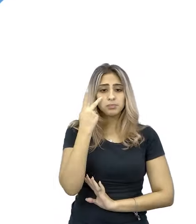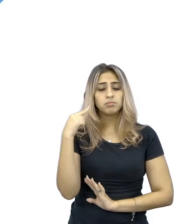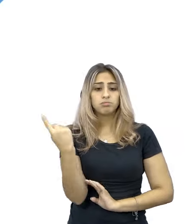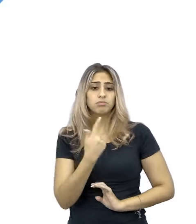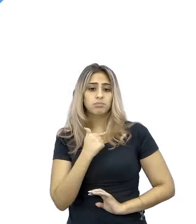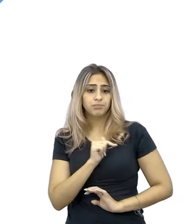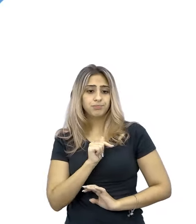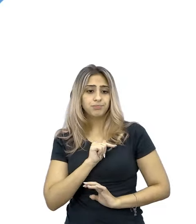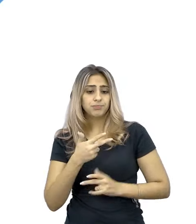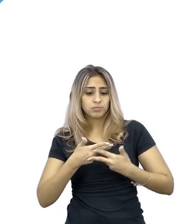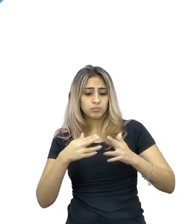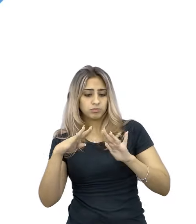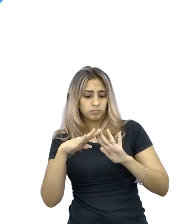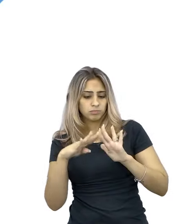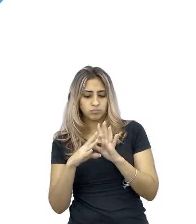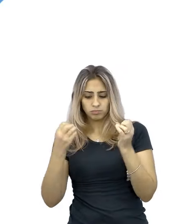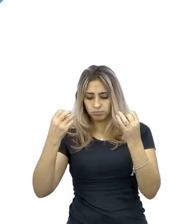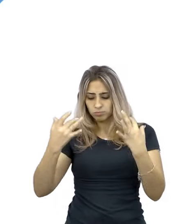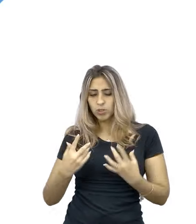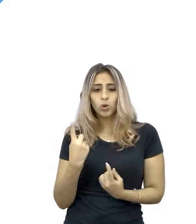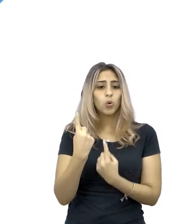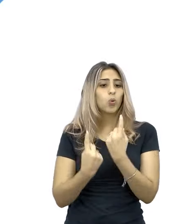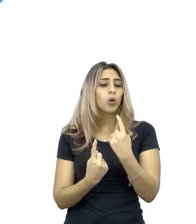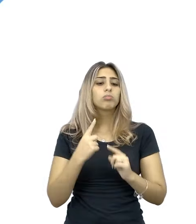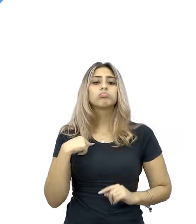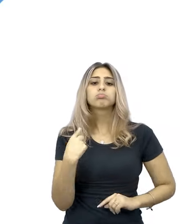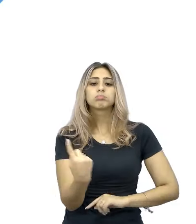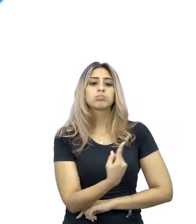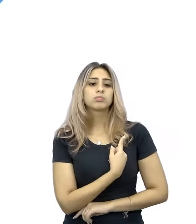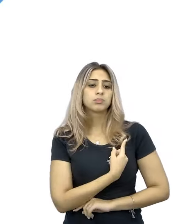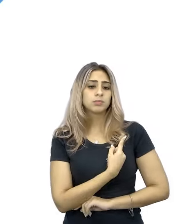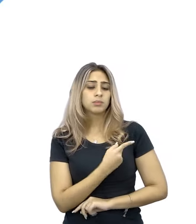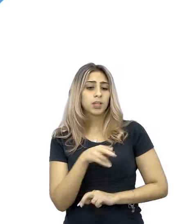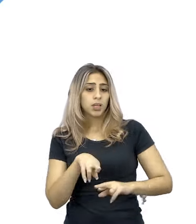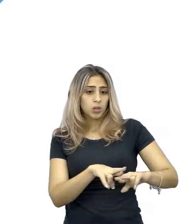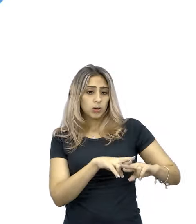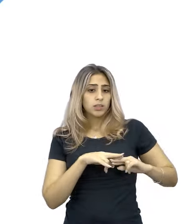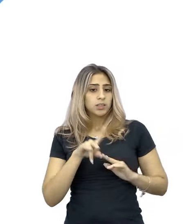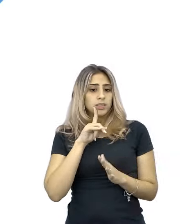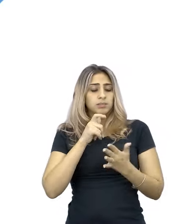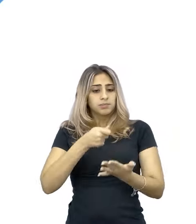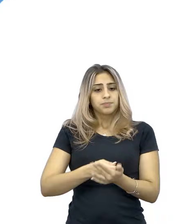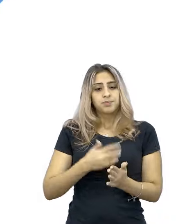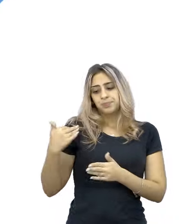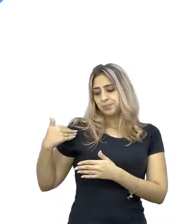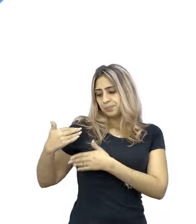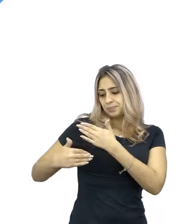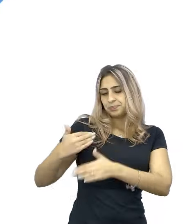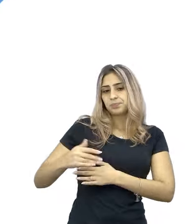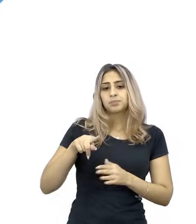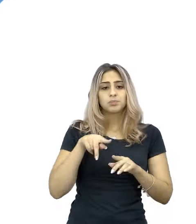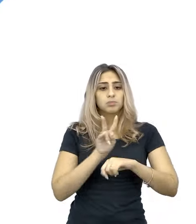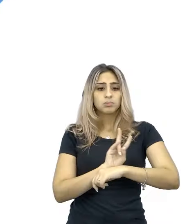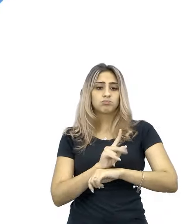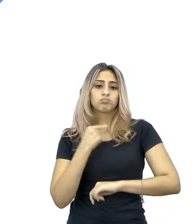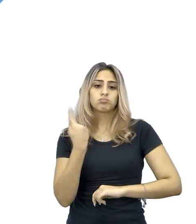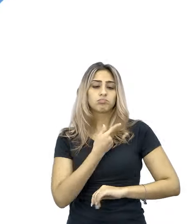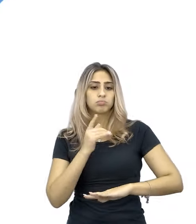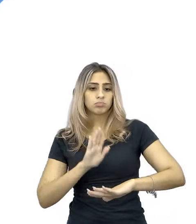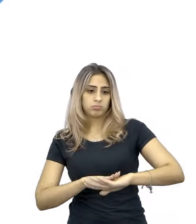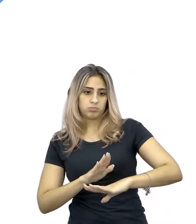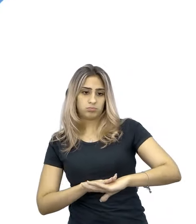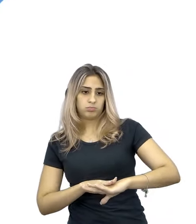as evidências da situação, qual seria para nós as nossas tomadas de decisão a partir desse monitoramento que nós